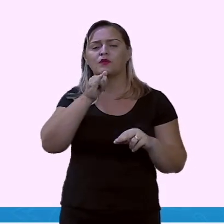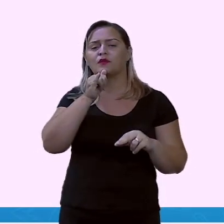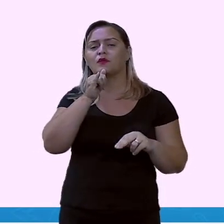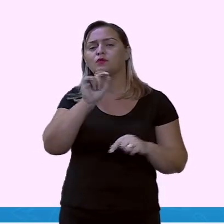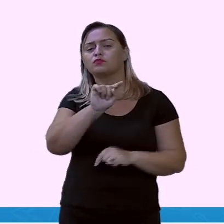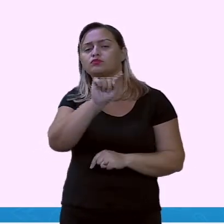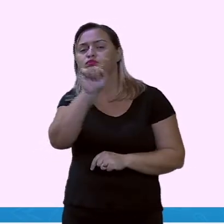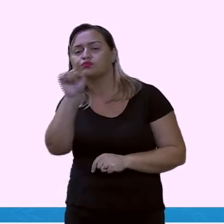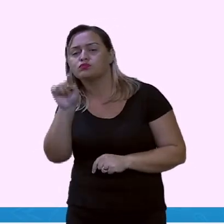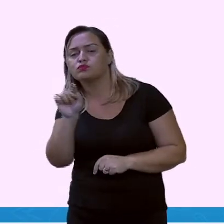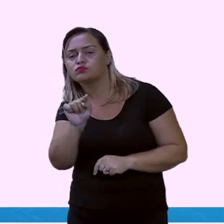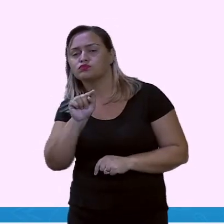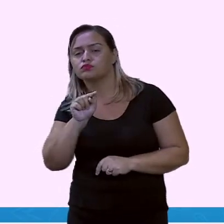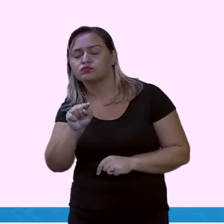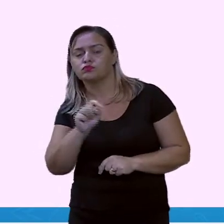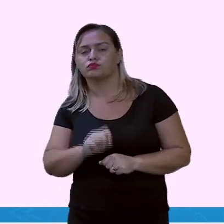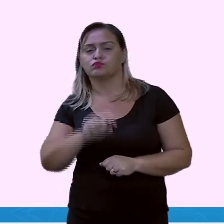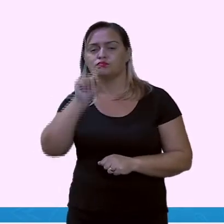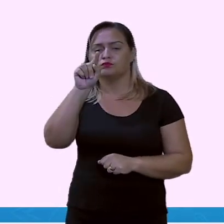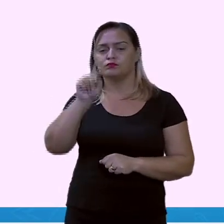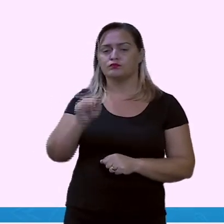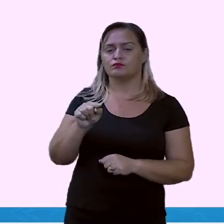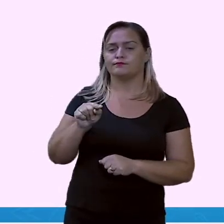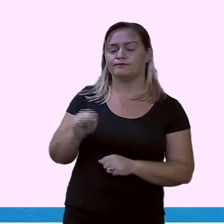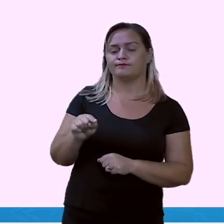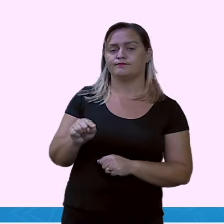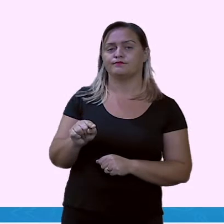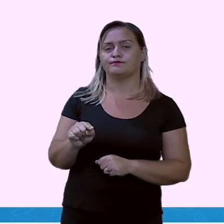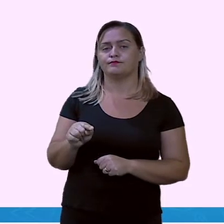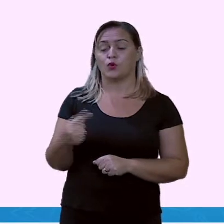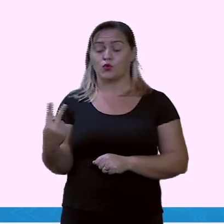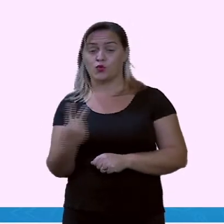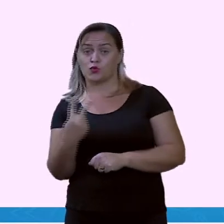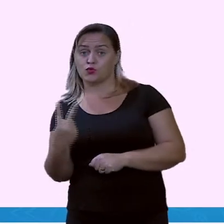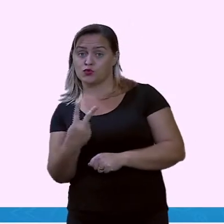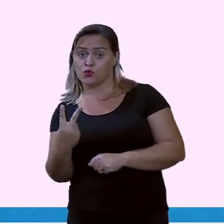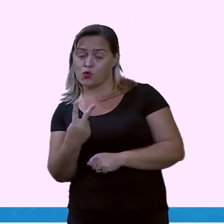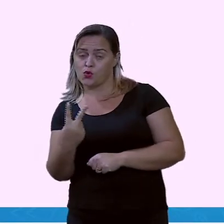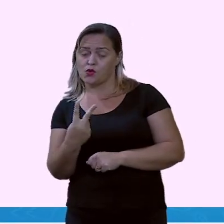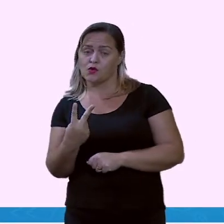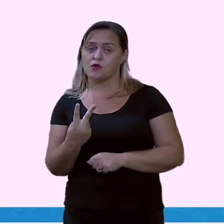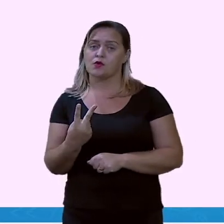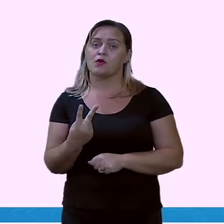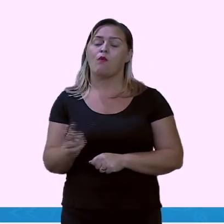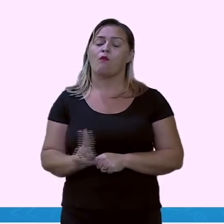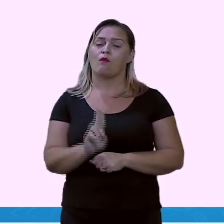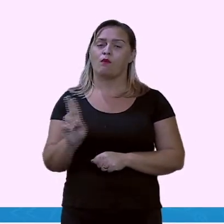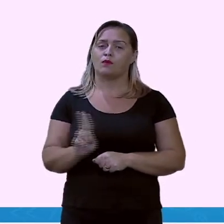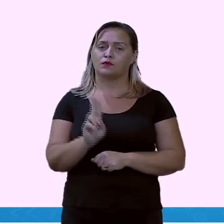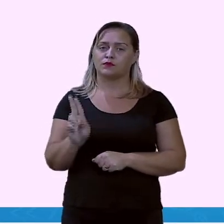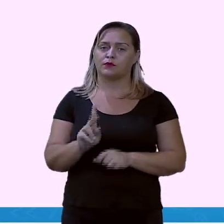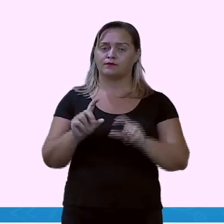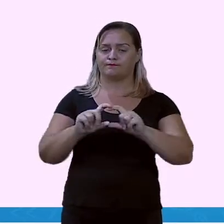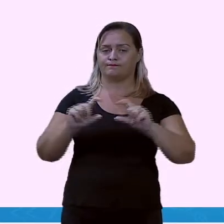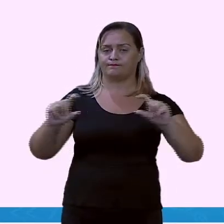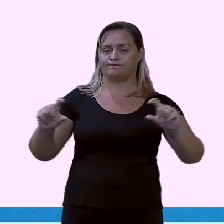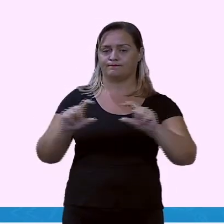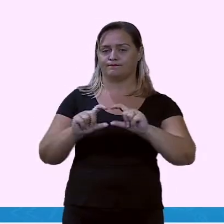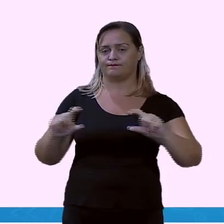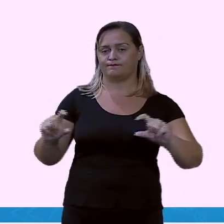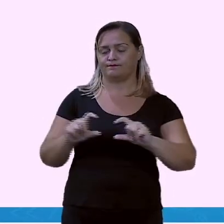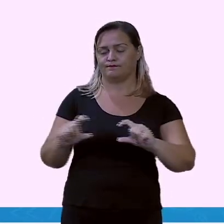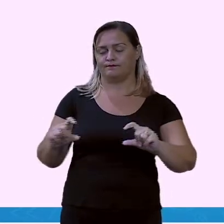aqui para vocês quais são os pontos, né? Eu quero que vocês pontuem as frases